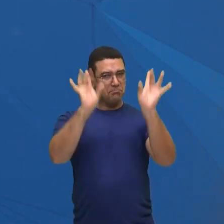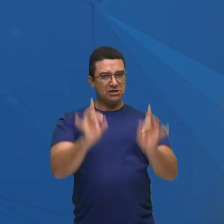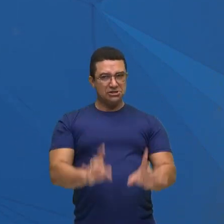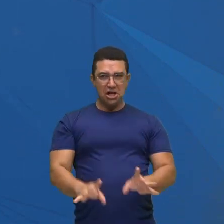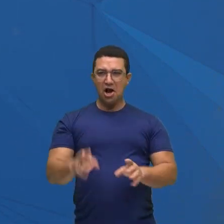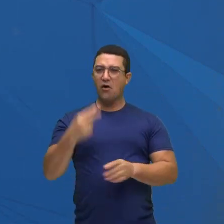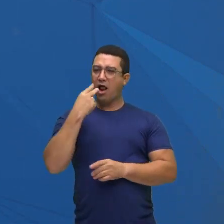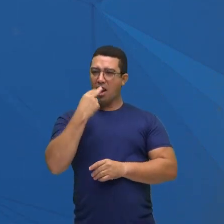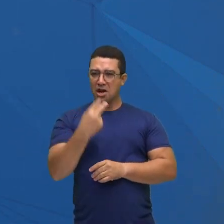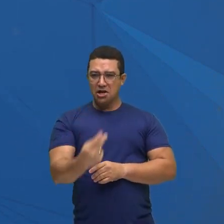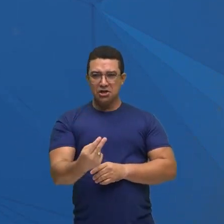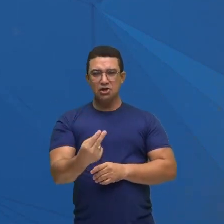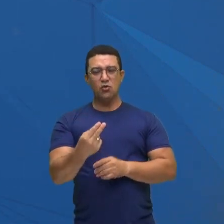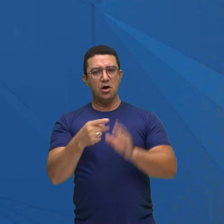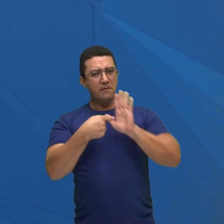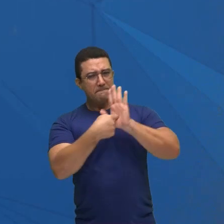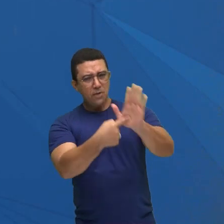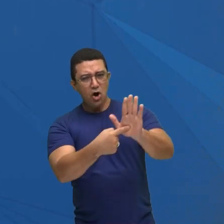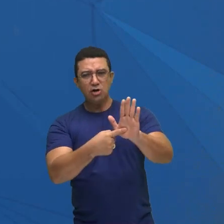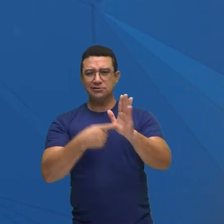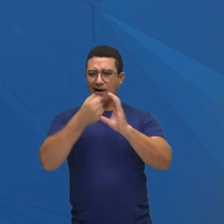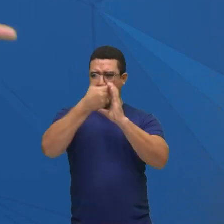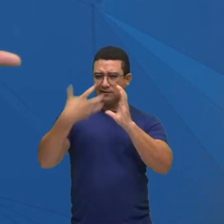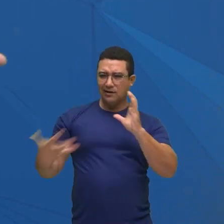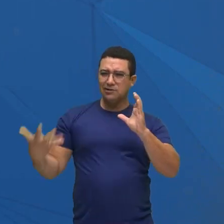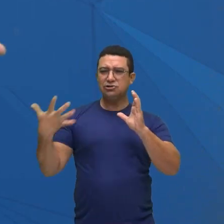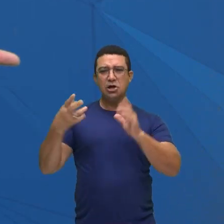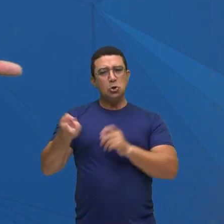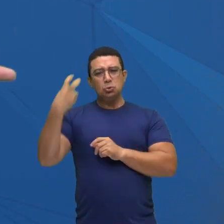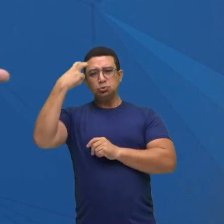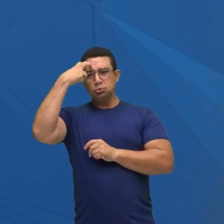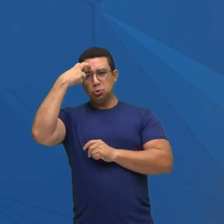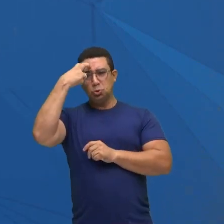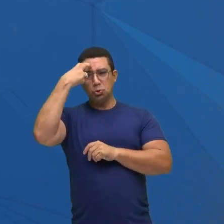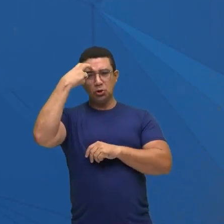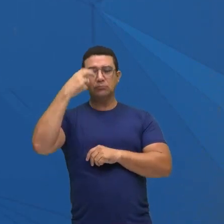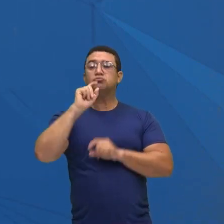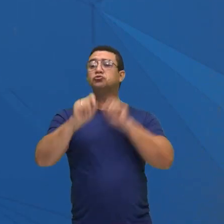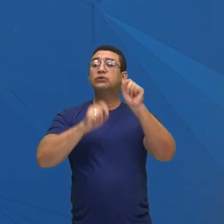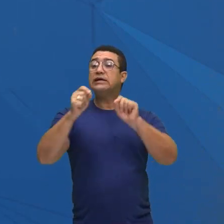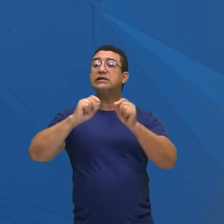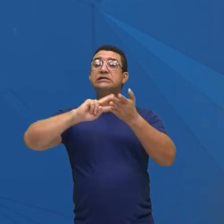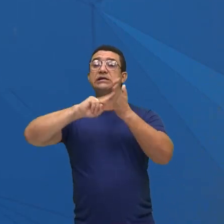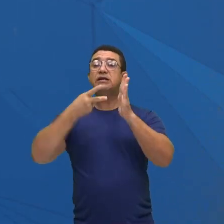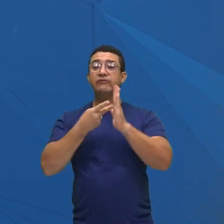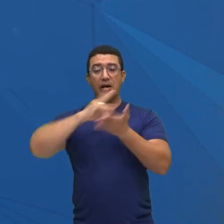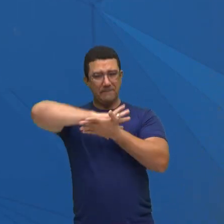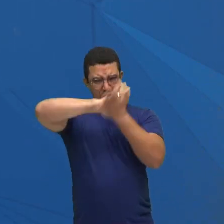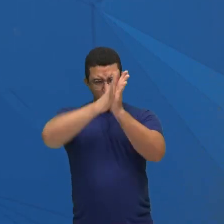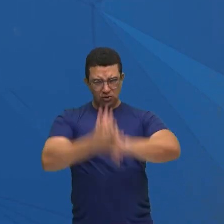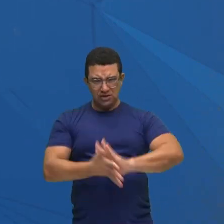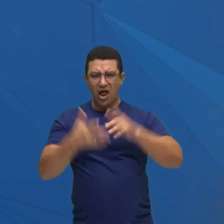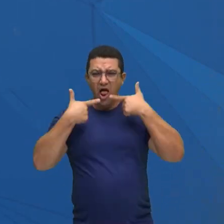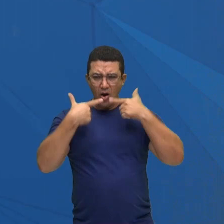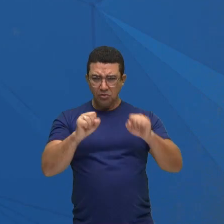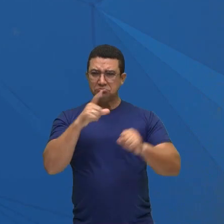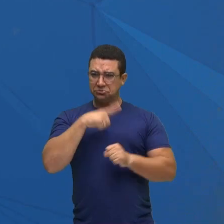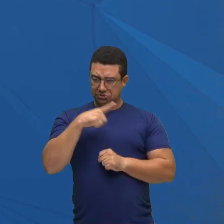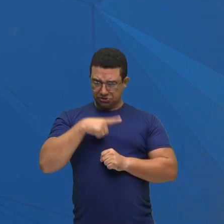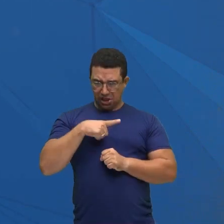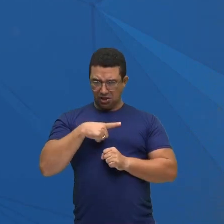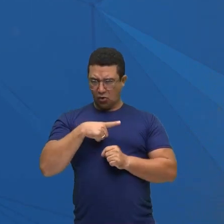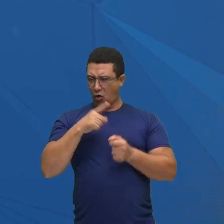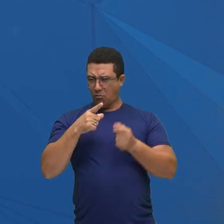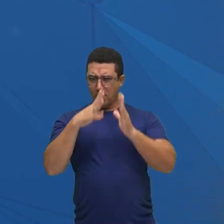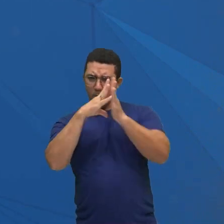Traz ali os traços de cultura e tudo mais. Mas então, professor, o que é o preconceito linguístico? Será que existe realmente uma forma correta de